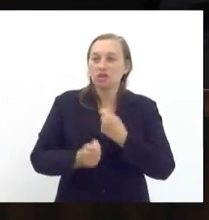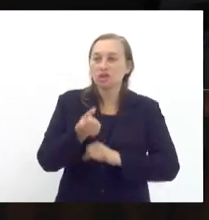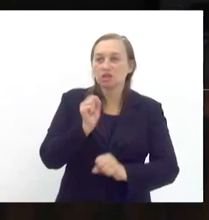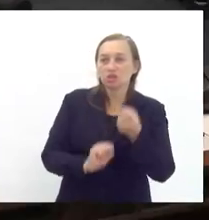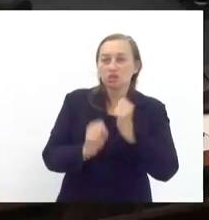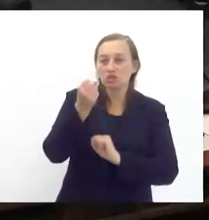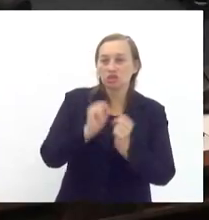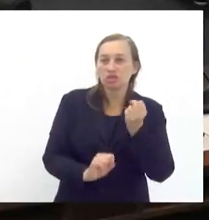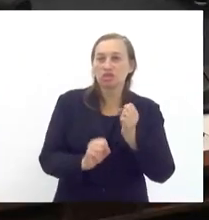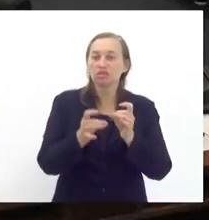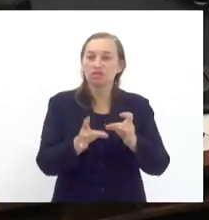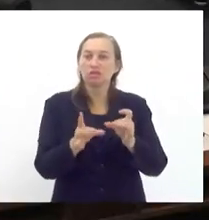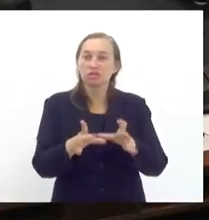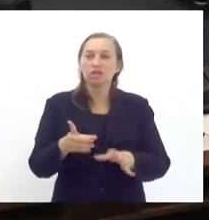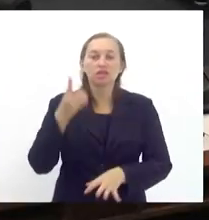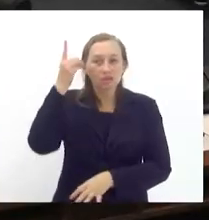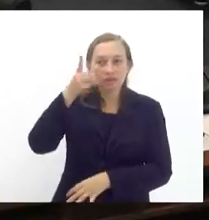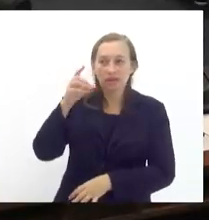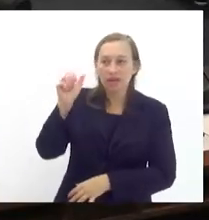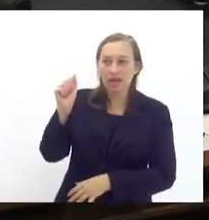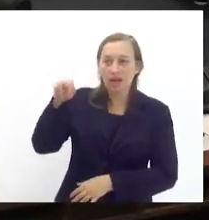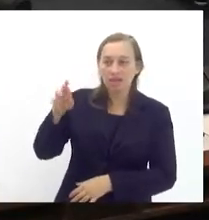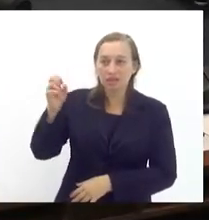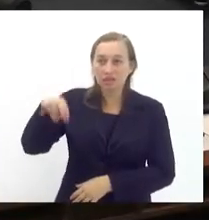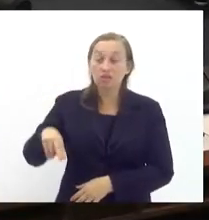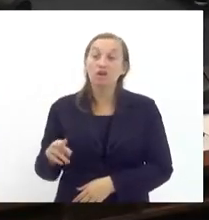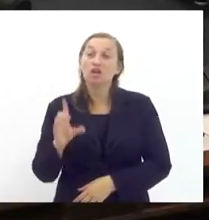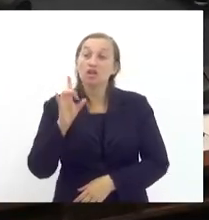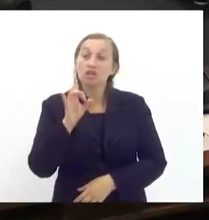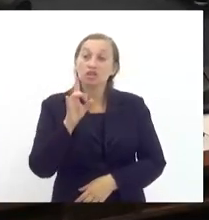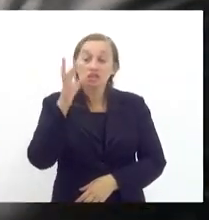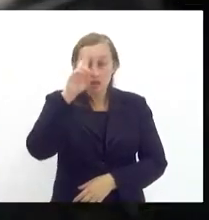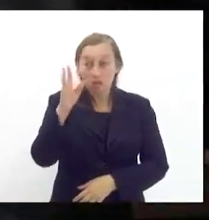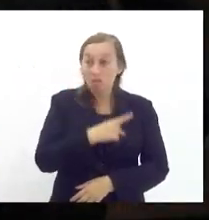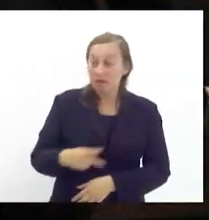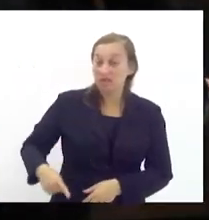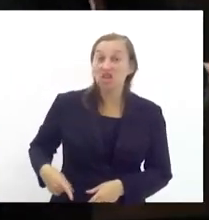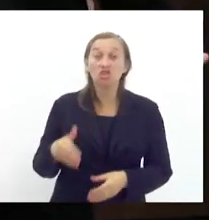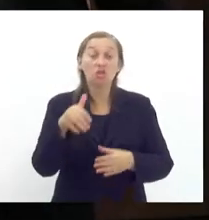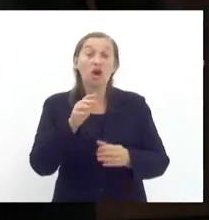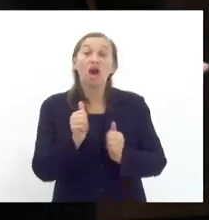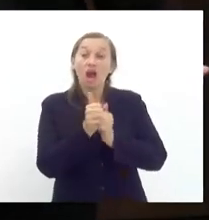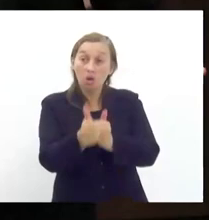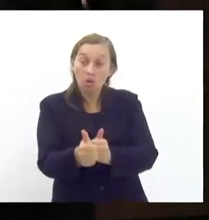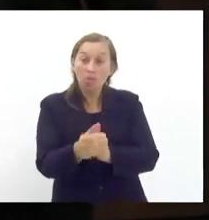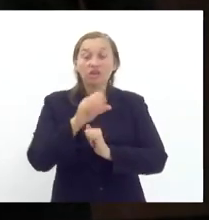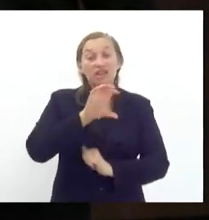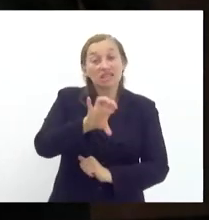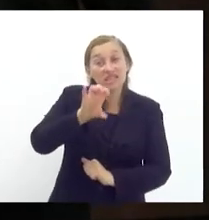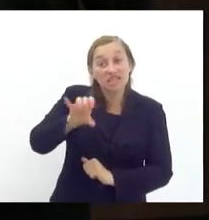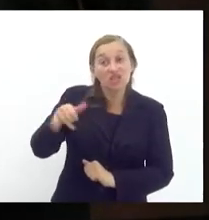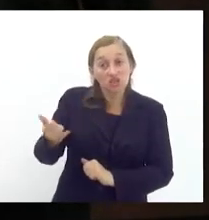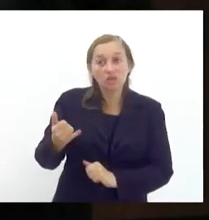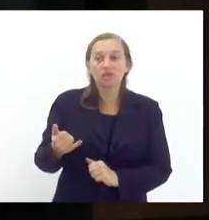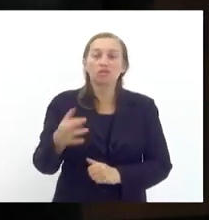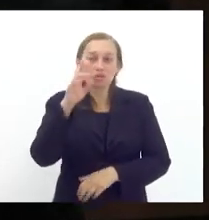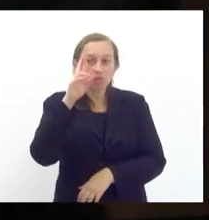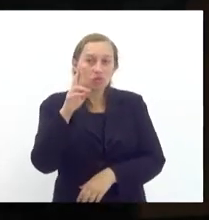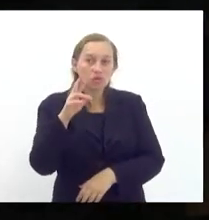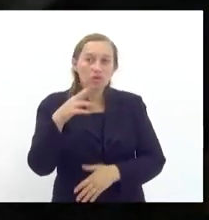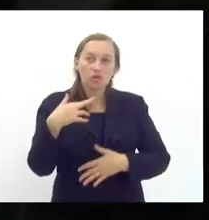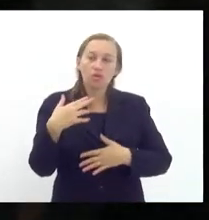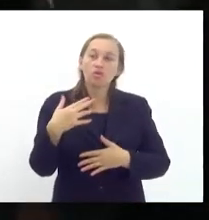Anderson Moraes senhor presidente não só voto acompanhando parecer da ccj como sou